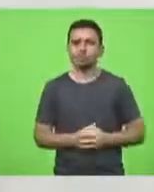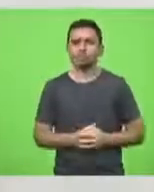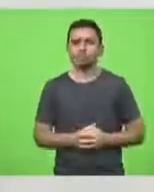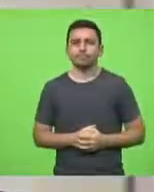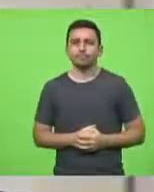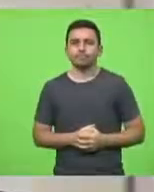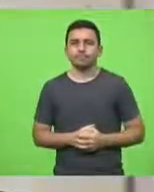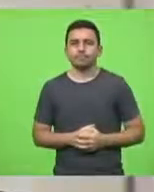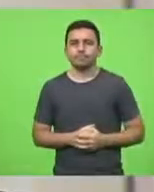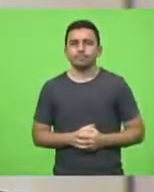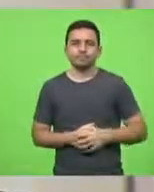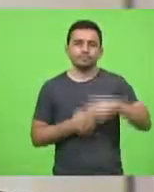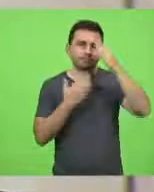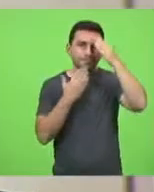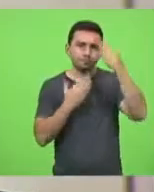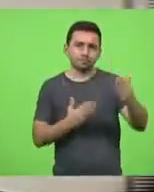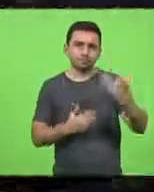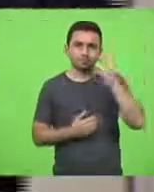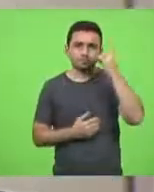Obrigado, deputado.